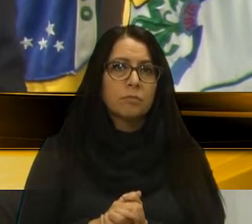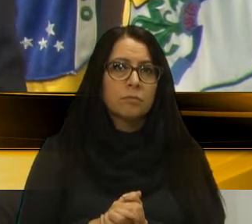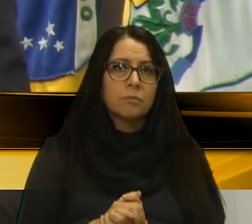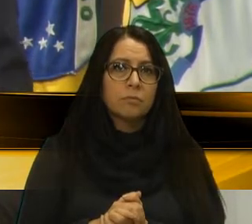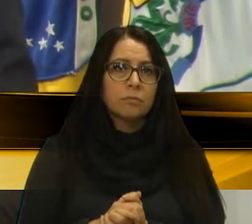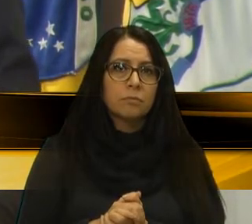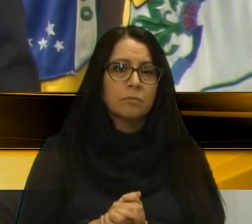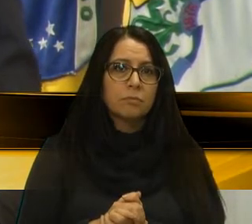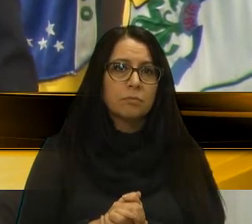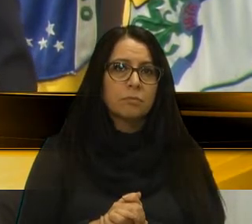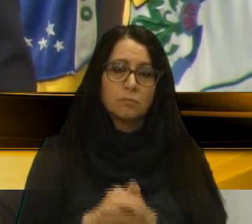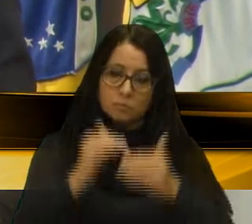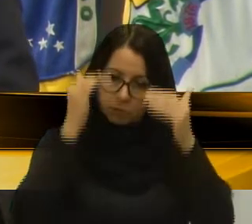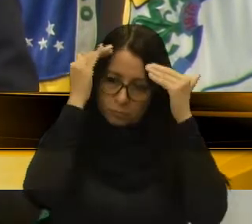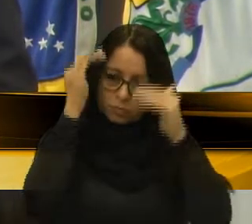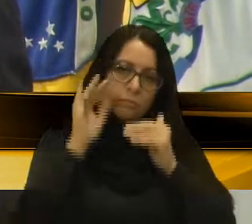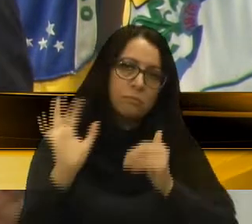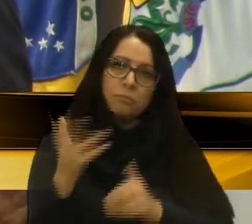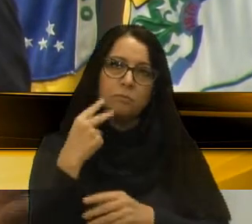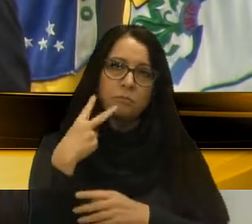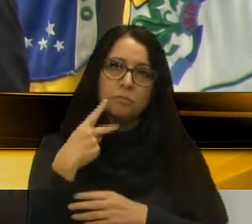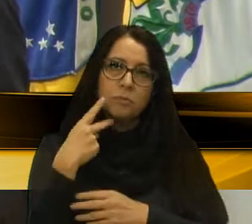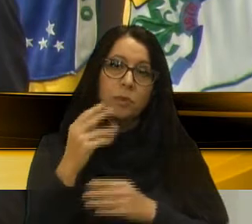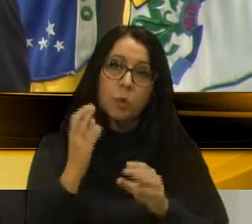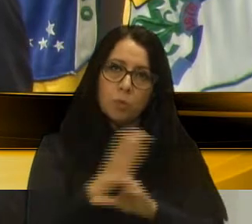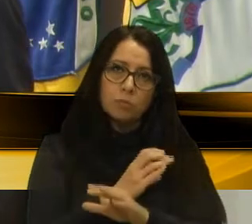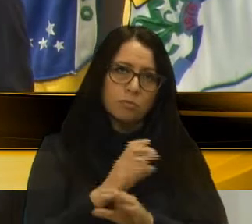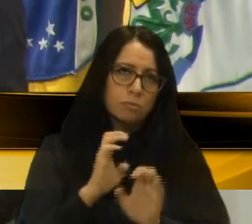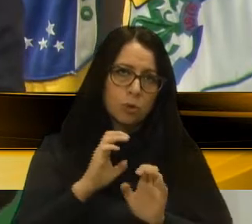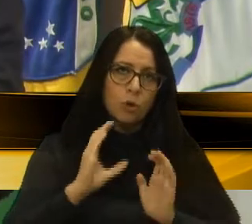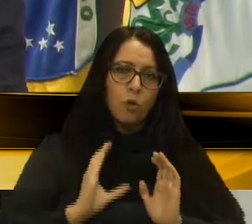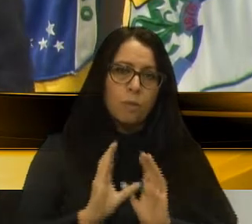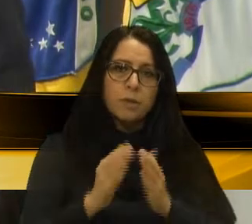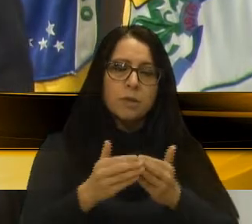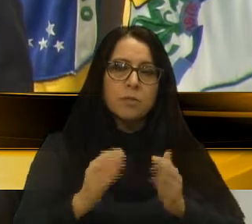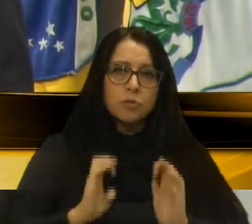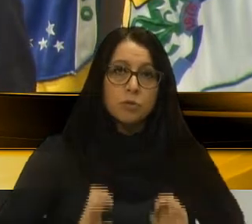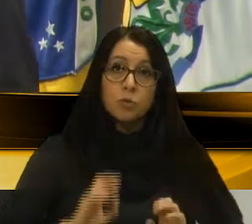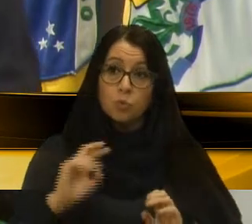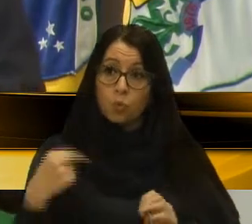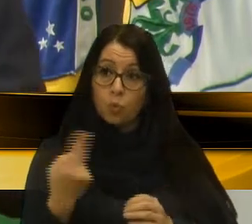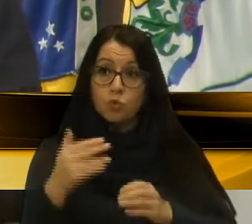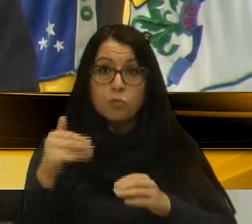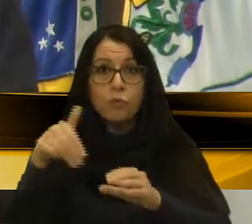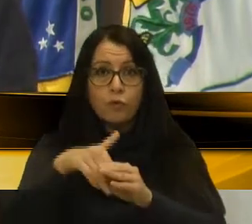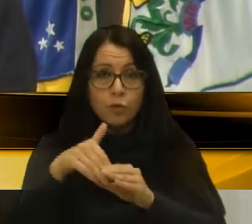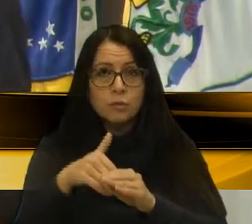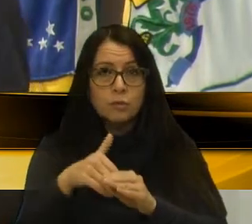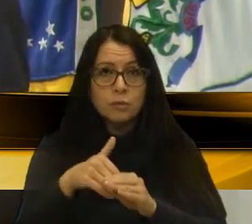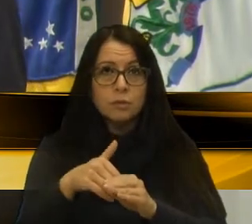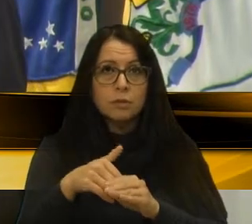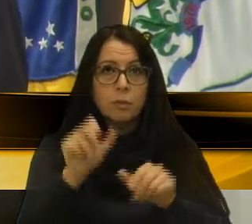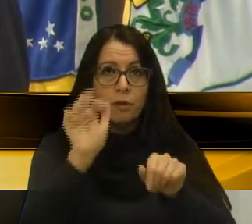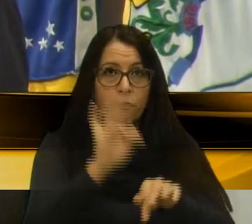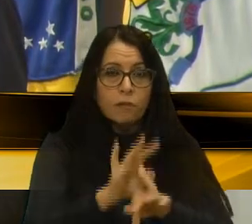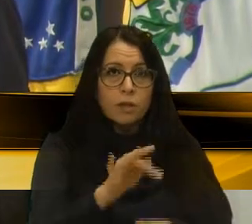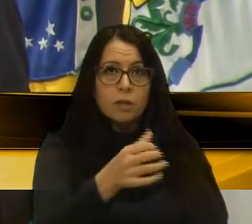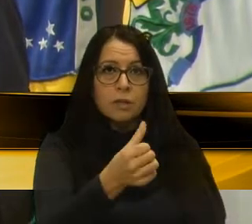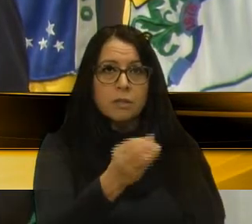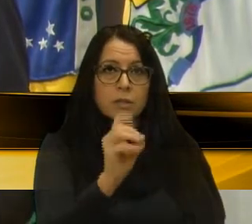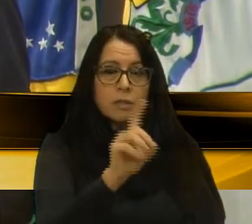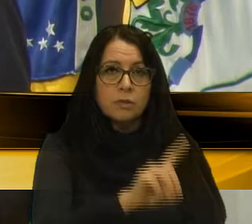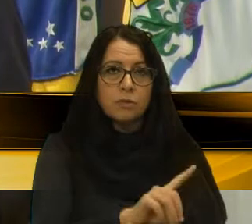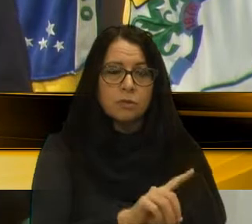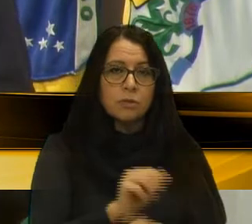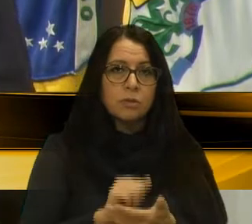Muito respeitosa essa posição dos pares, e assim concluiu a Comissão de Ética. Então, hoje nós vamos votar ou pela suspensão de 60 dias...